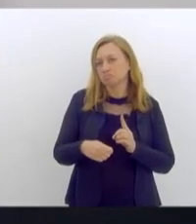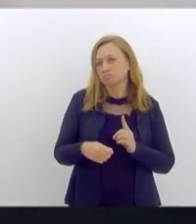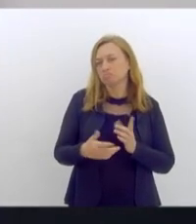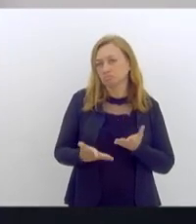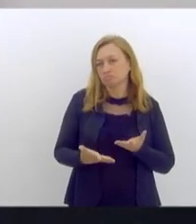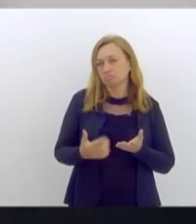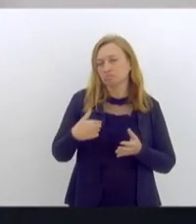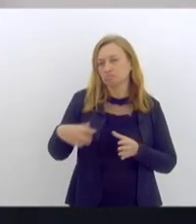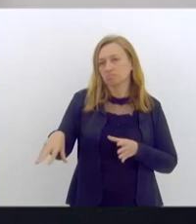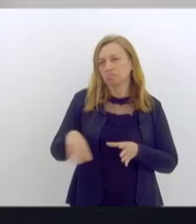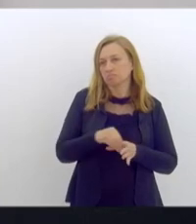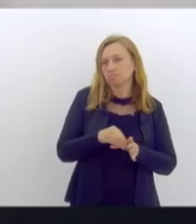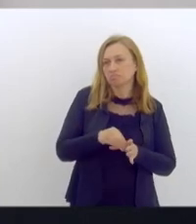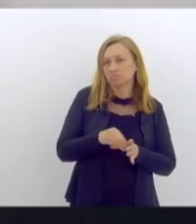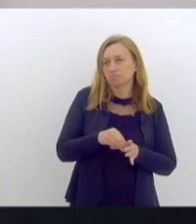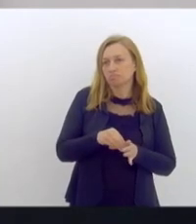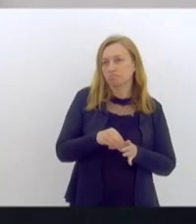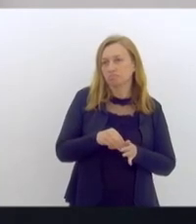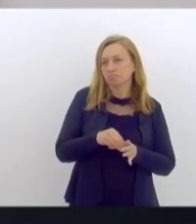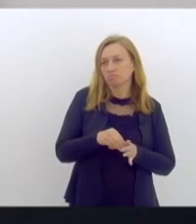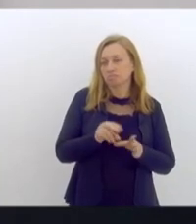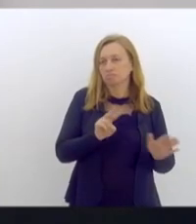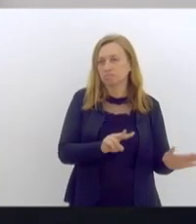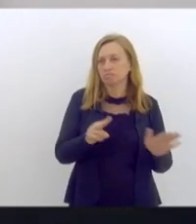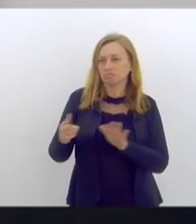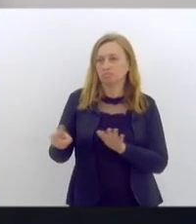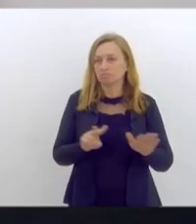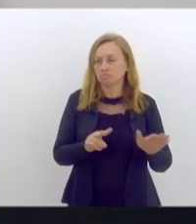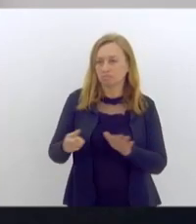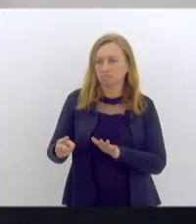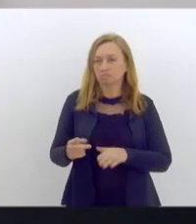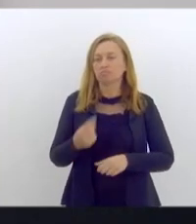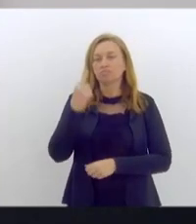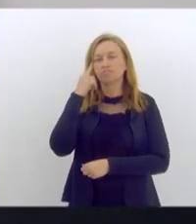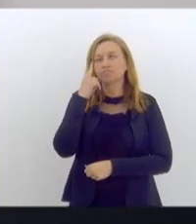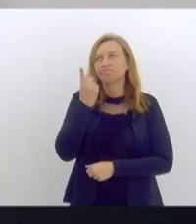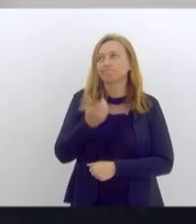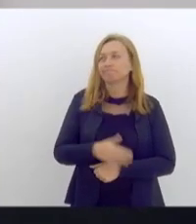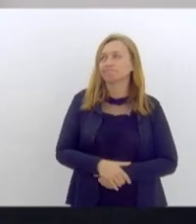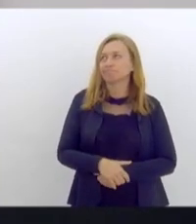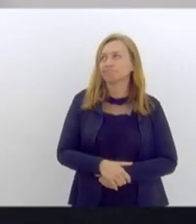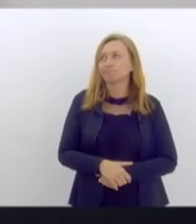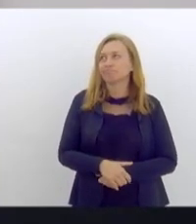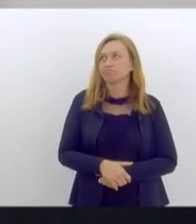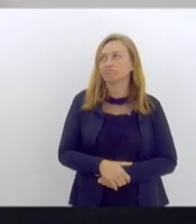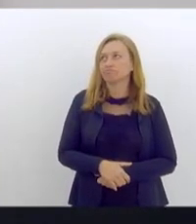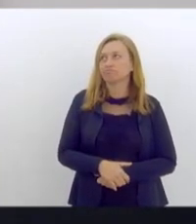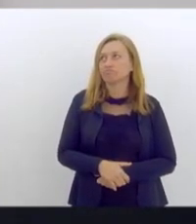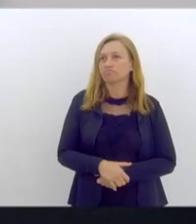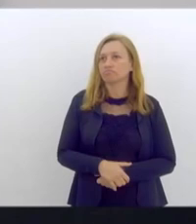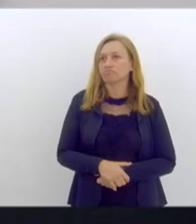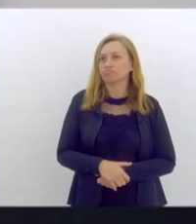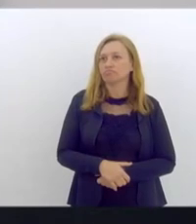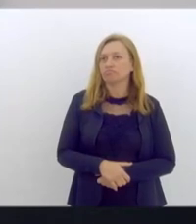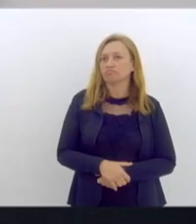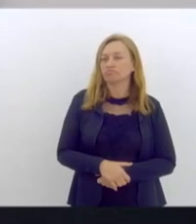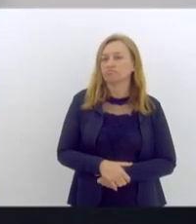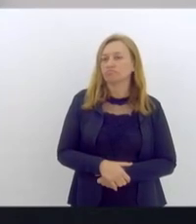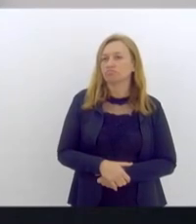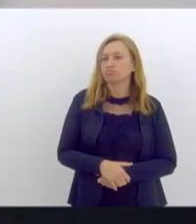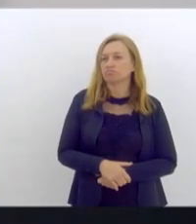emendei para ser mensal aí eu tive pensando o seguinte nem tanto a Deus